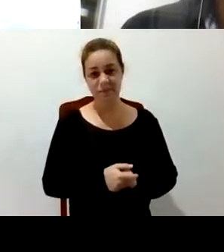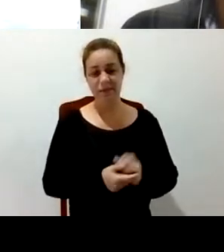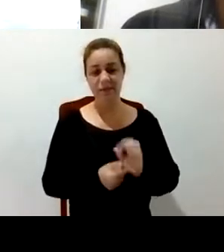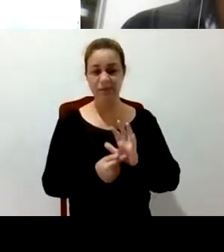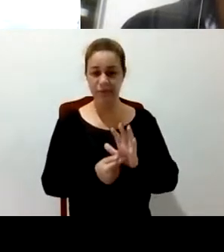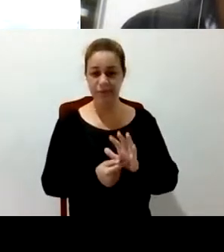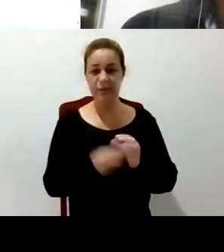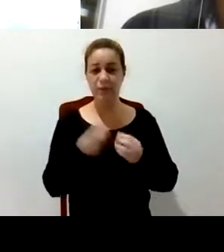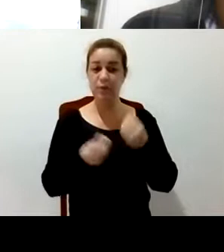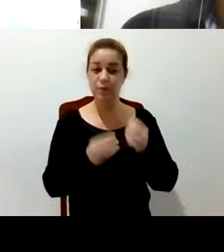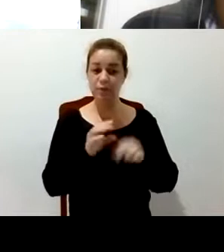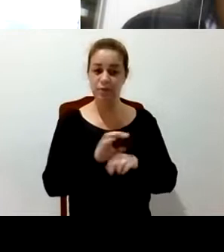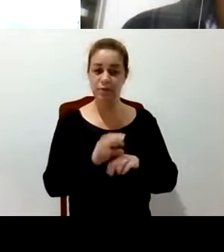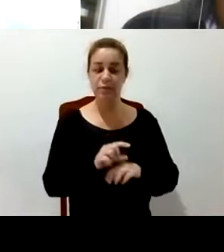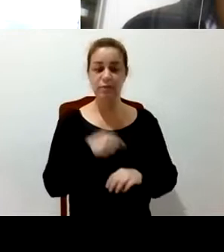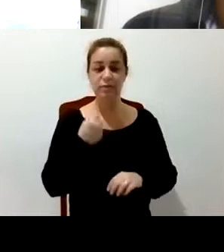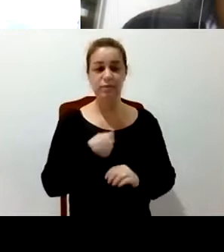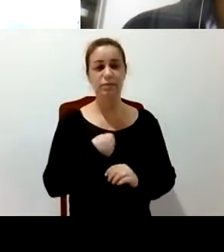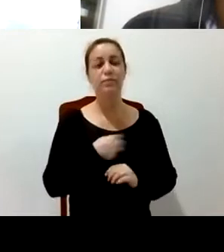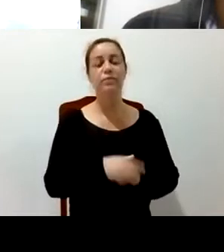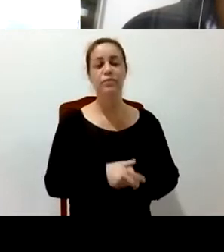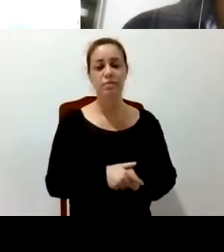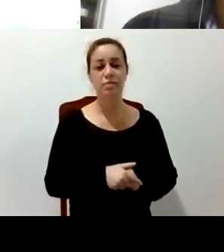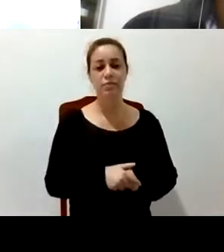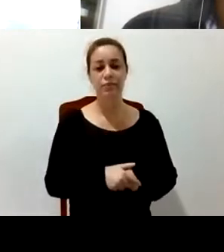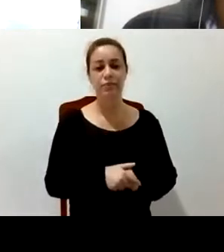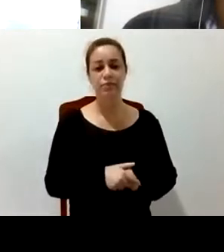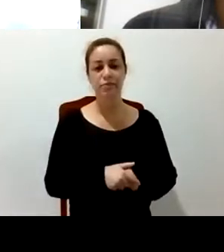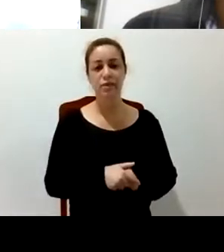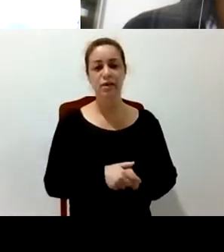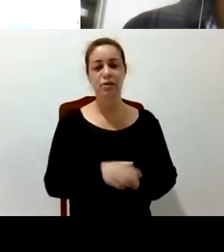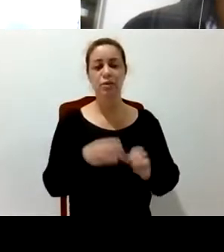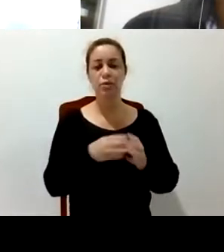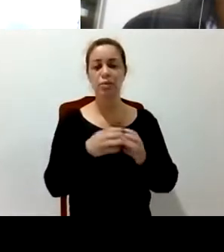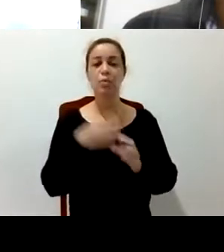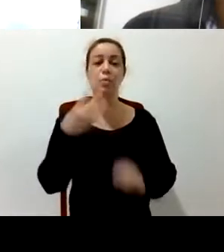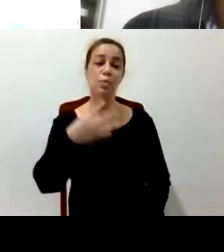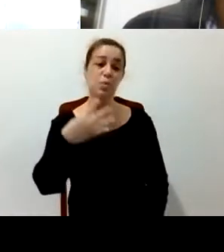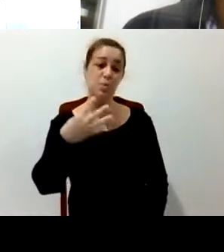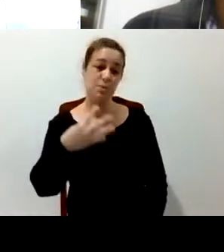É verdade. E assim, né, a gente já está no... Essa é a quarta turma, né?